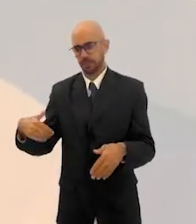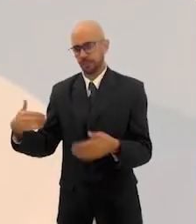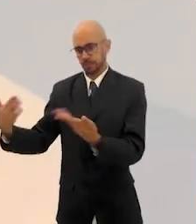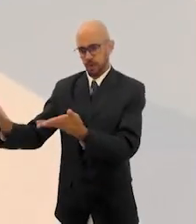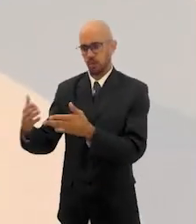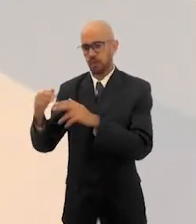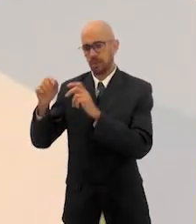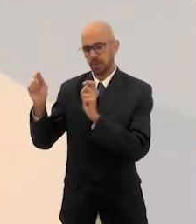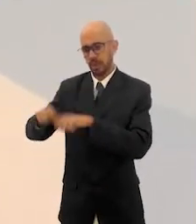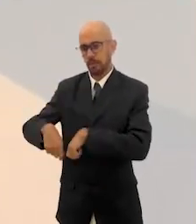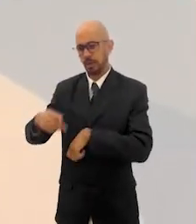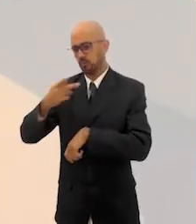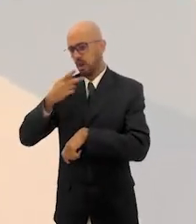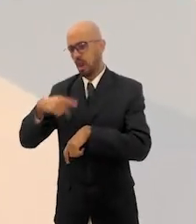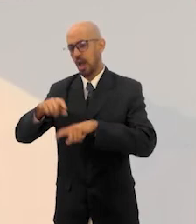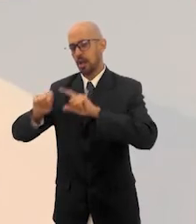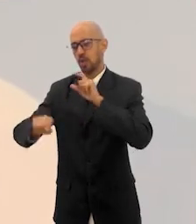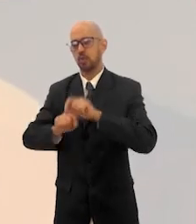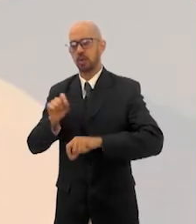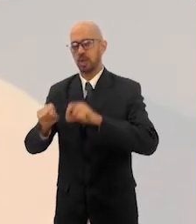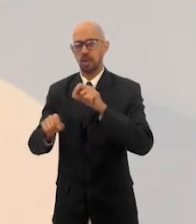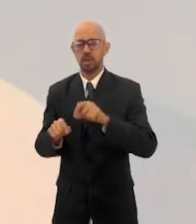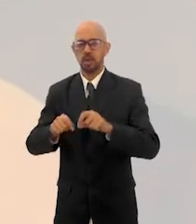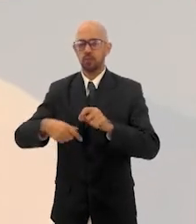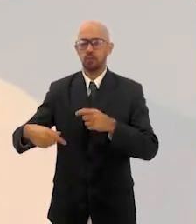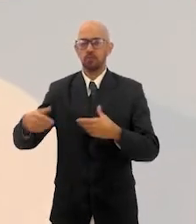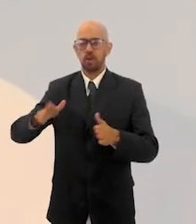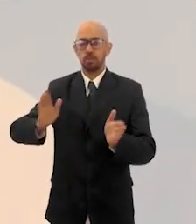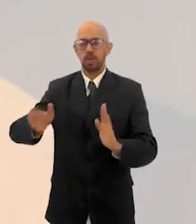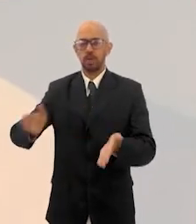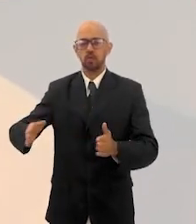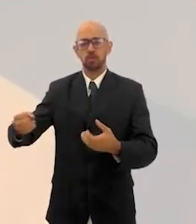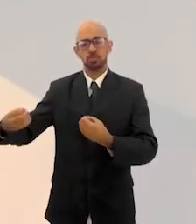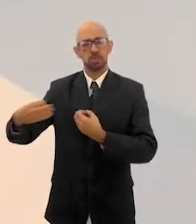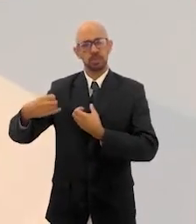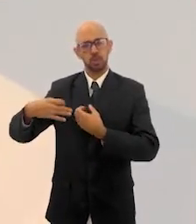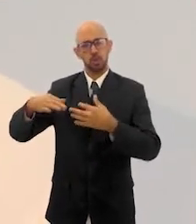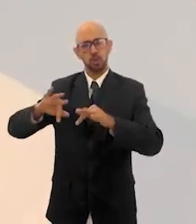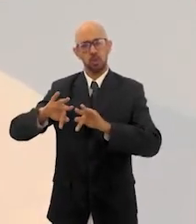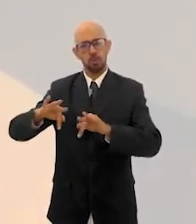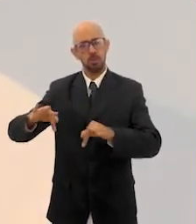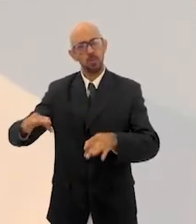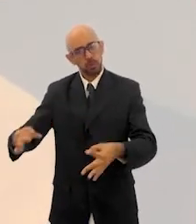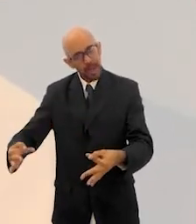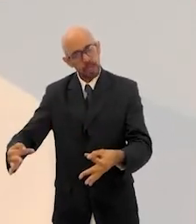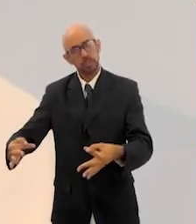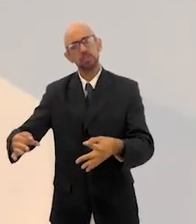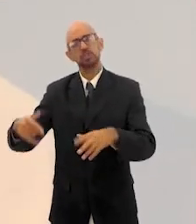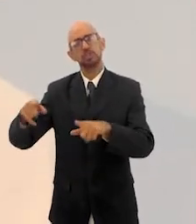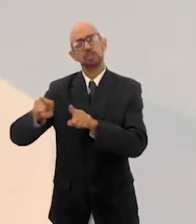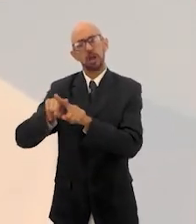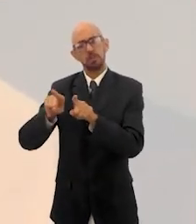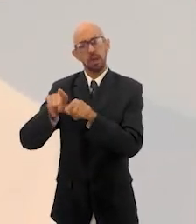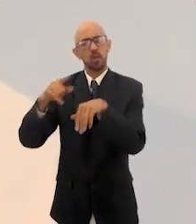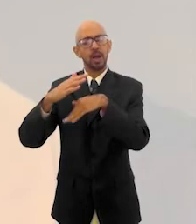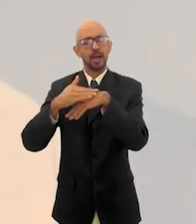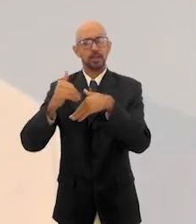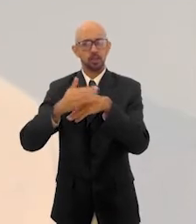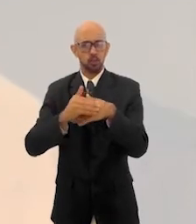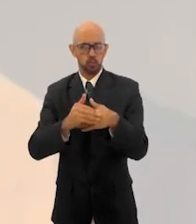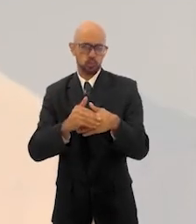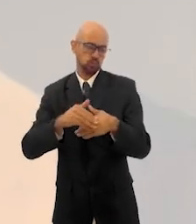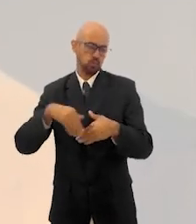hoje nessa vida adulta, porque foi um período que me ensinou muito sobre a humildade, muito sobre o carinho,